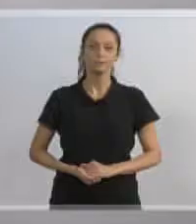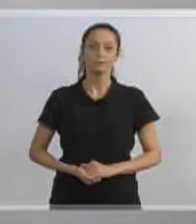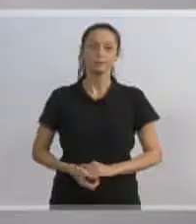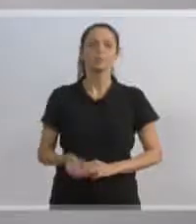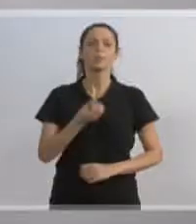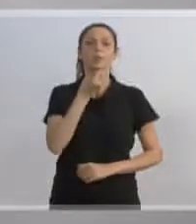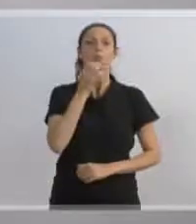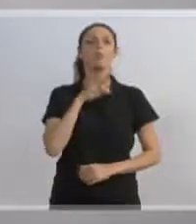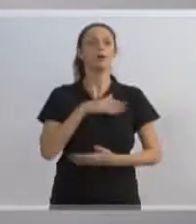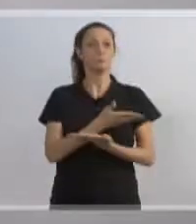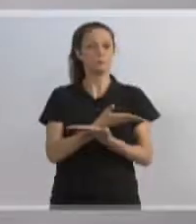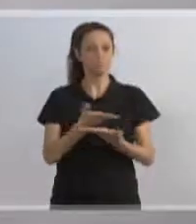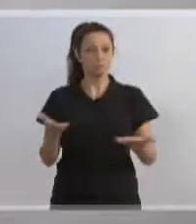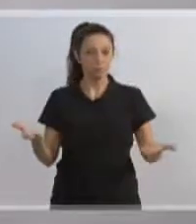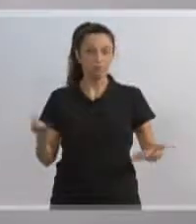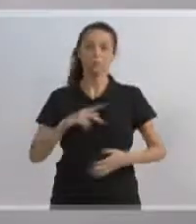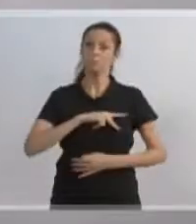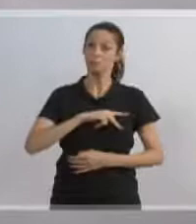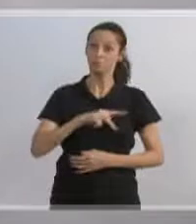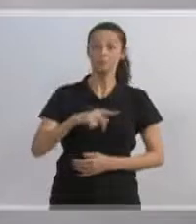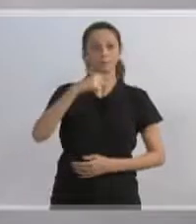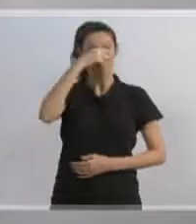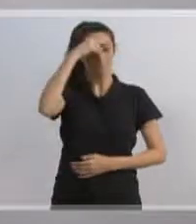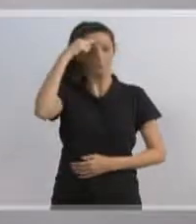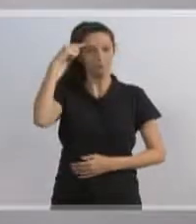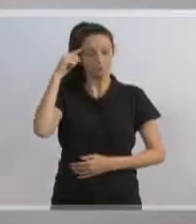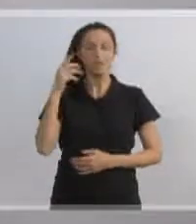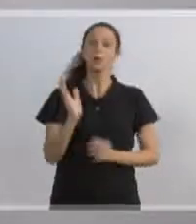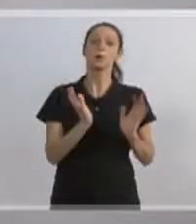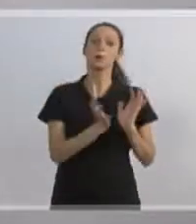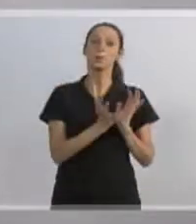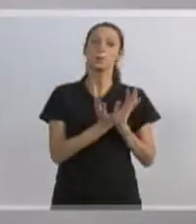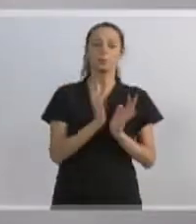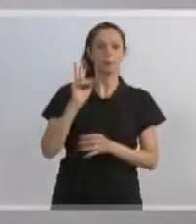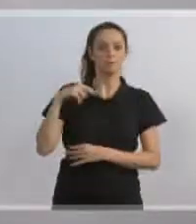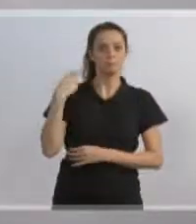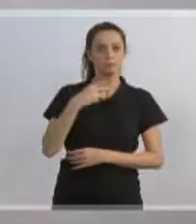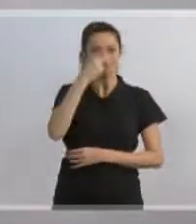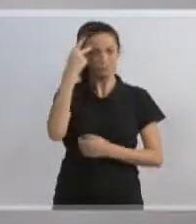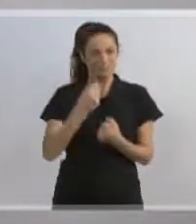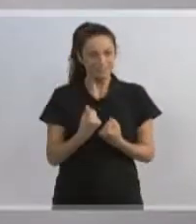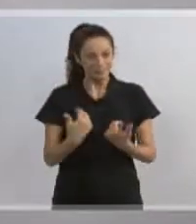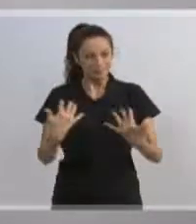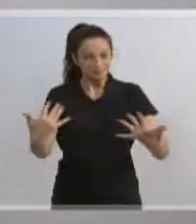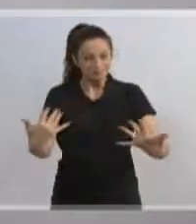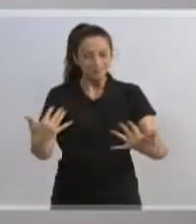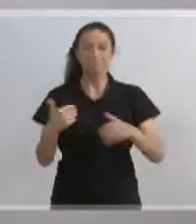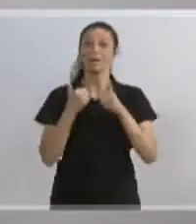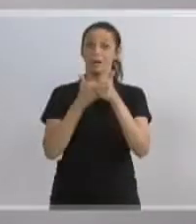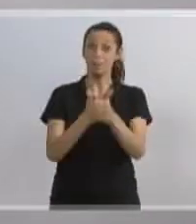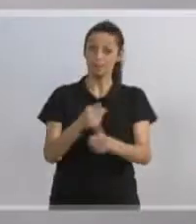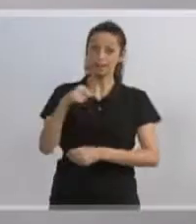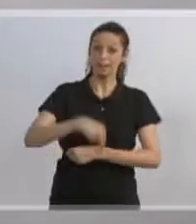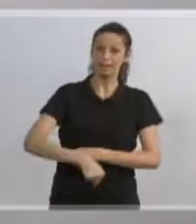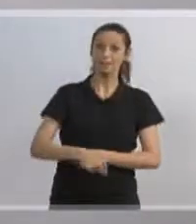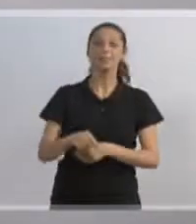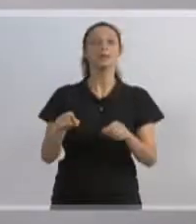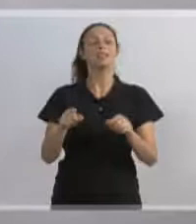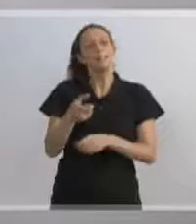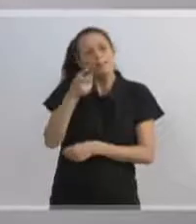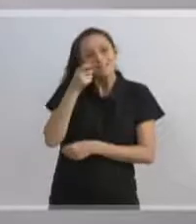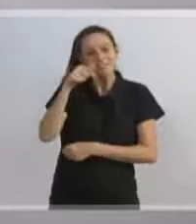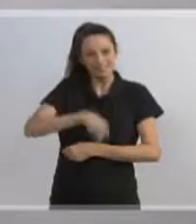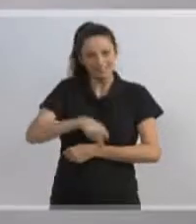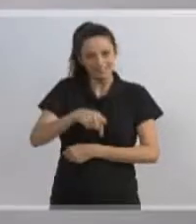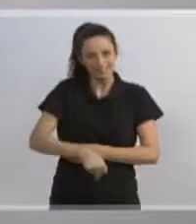Muito boa tarde, presidente Marcos da Rosa, colegas vereadores, distinta plateia que nos acompanha aqui, que nos assiste aqui, em